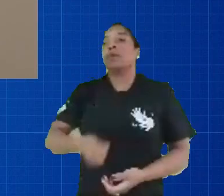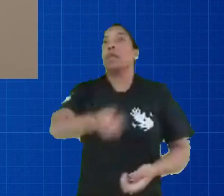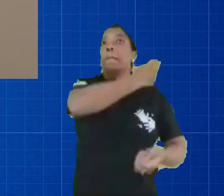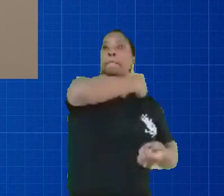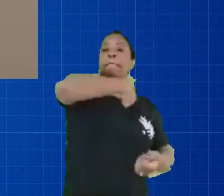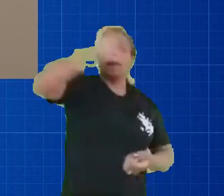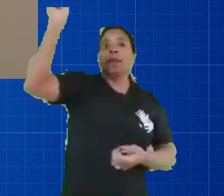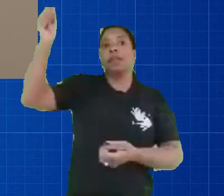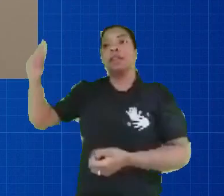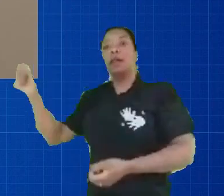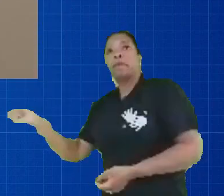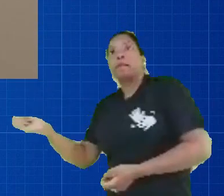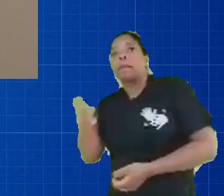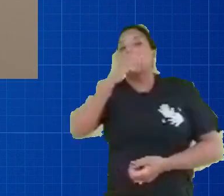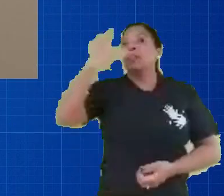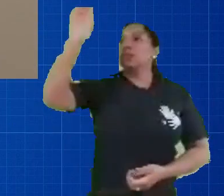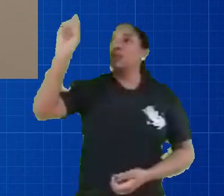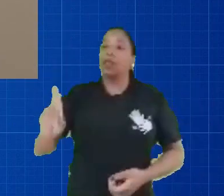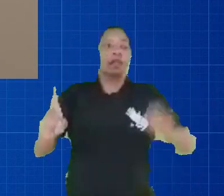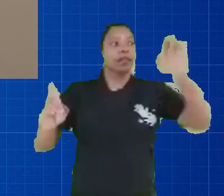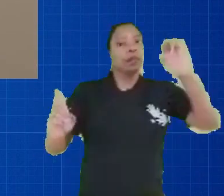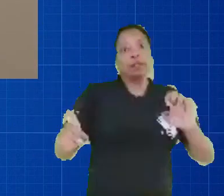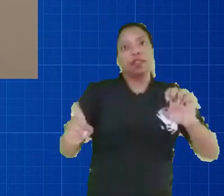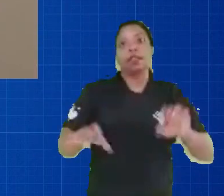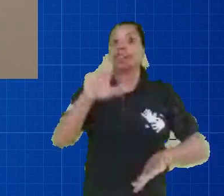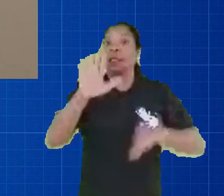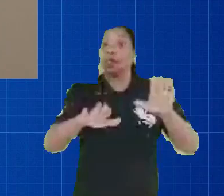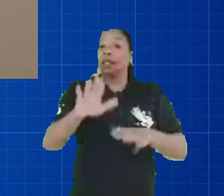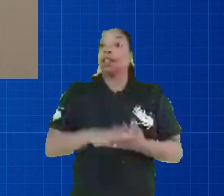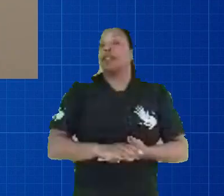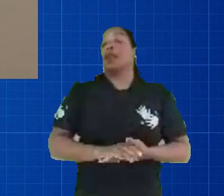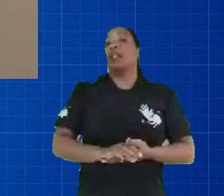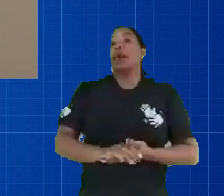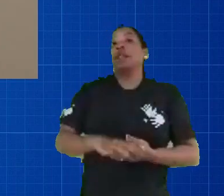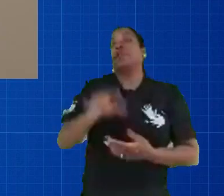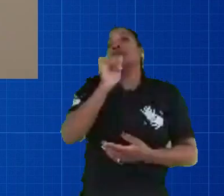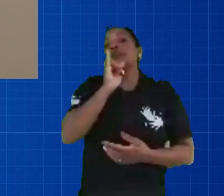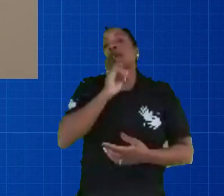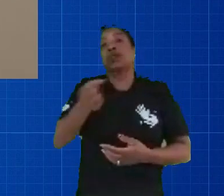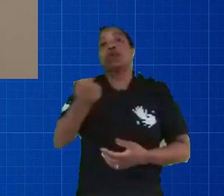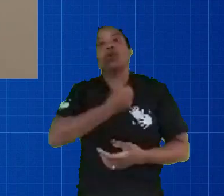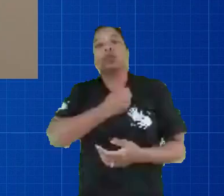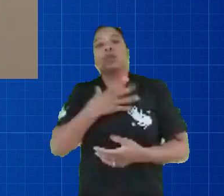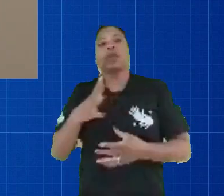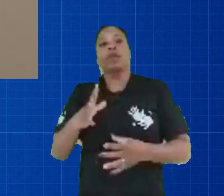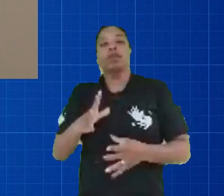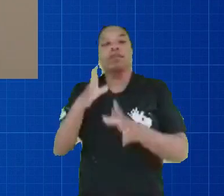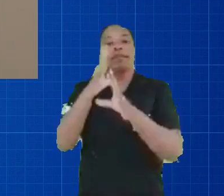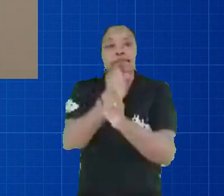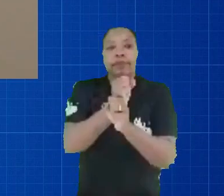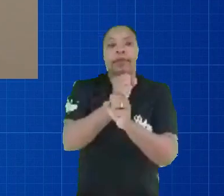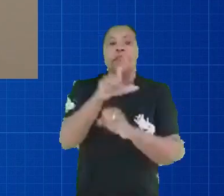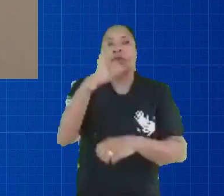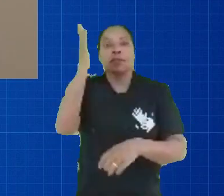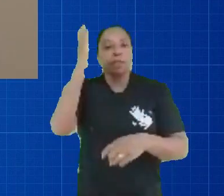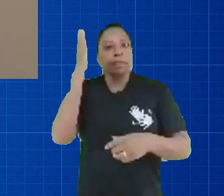ponto ímpar, saca do lado esquerdo. Então, vai trabalhando questões da compreensão de matemática, compreensão de lateralidade,